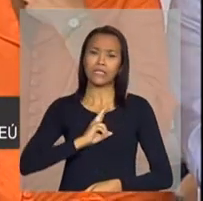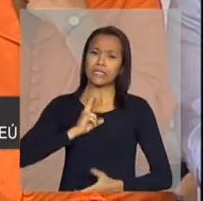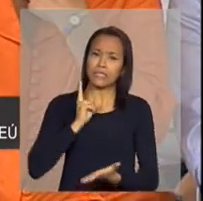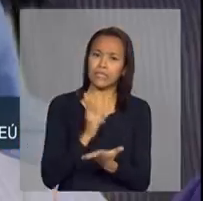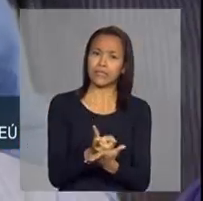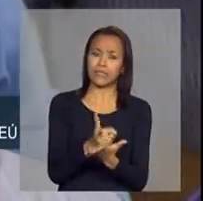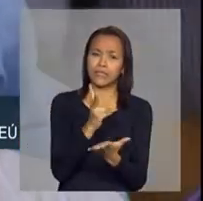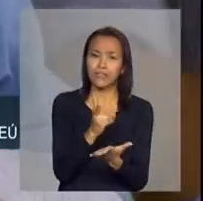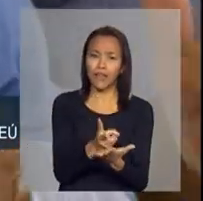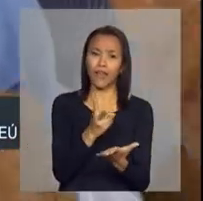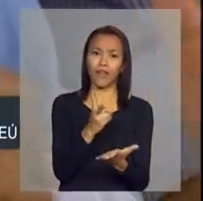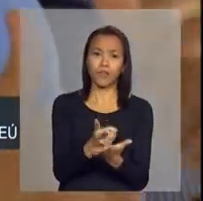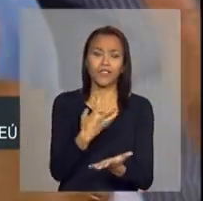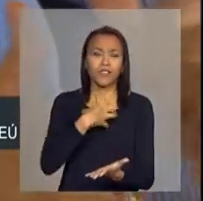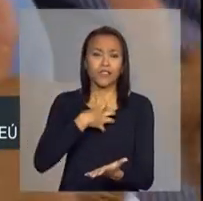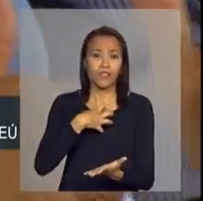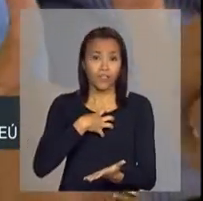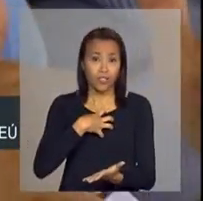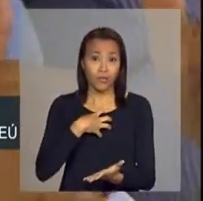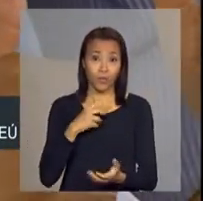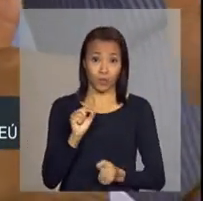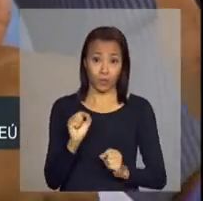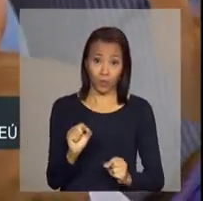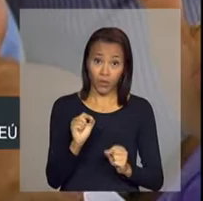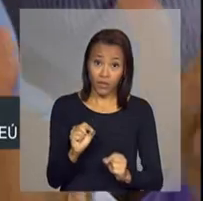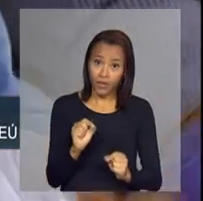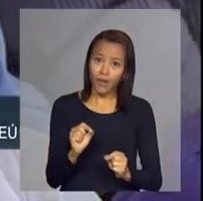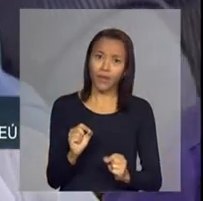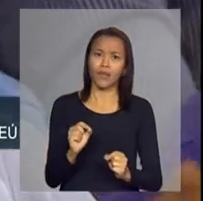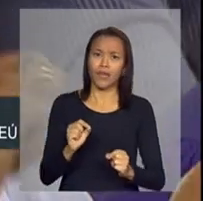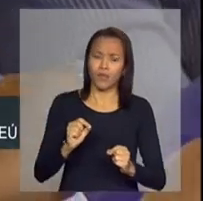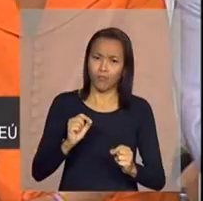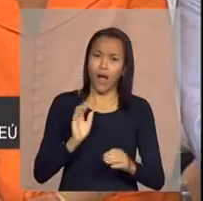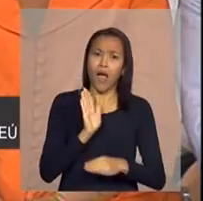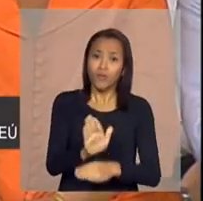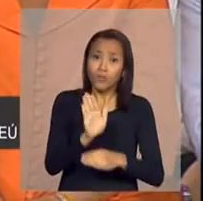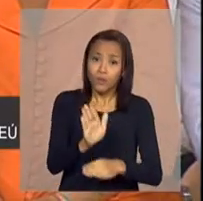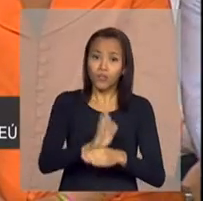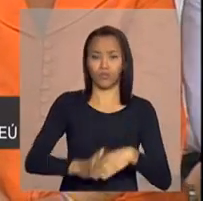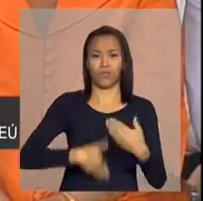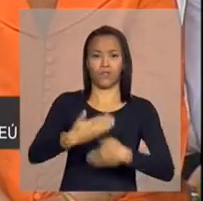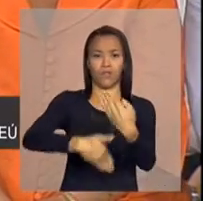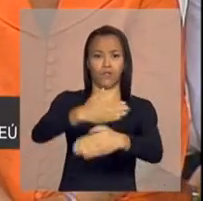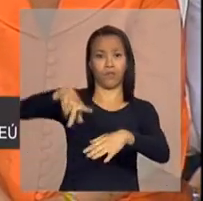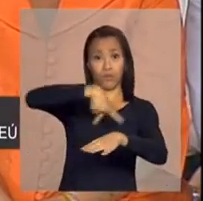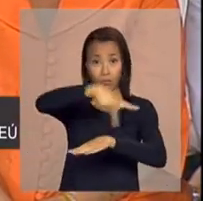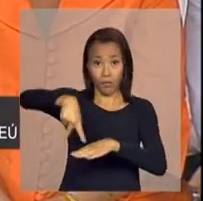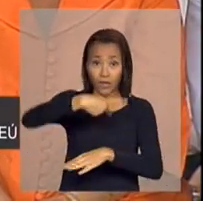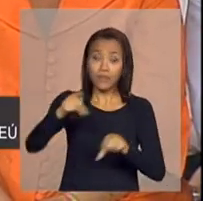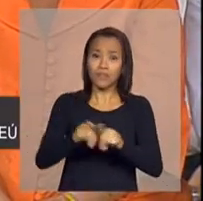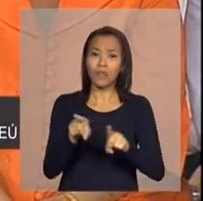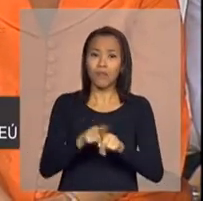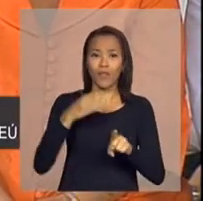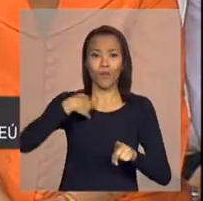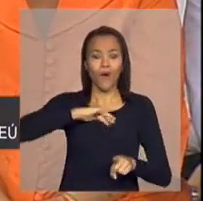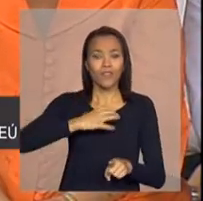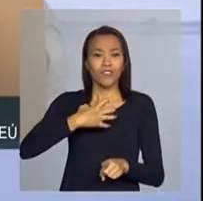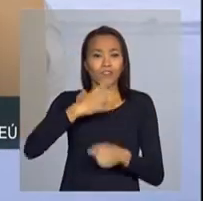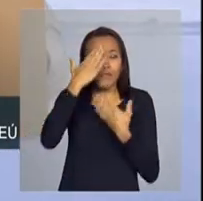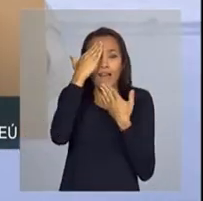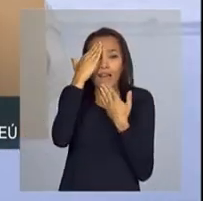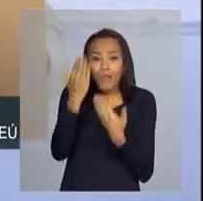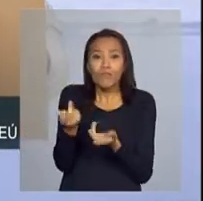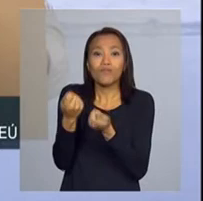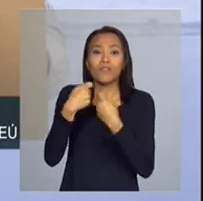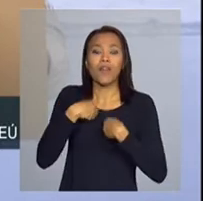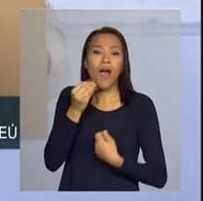cada vez mais, sendo incluídos como atores do crescimento notório desse país e ficamos gratos por nos darem a